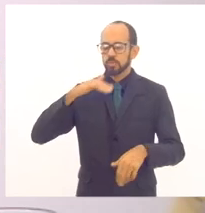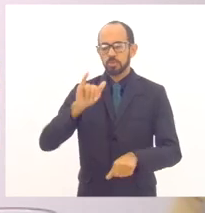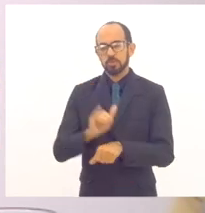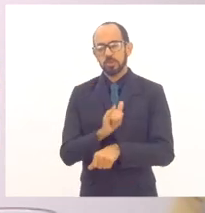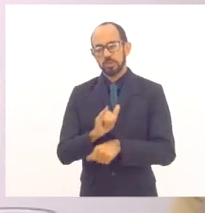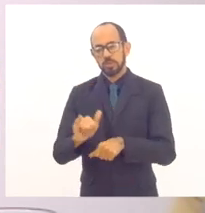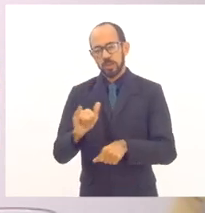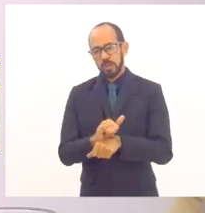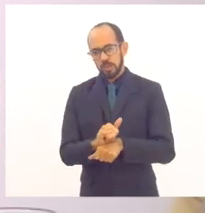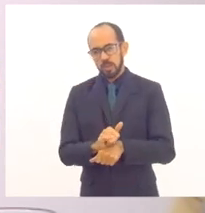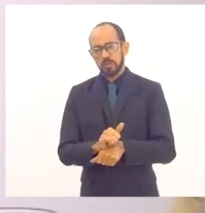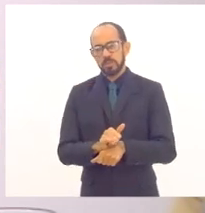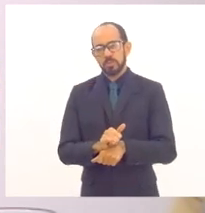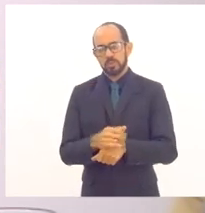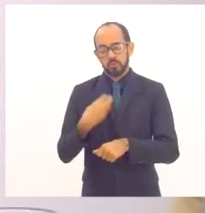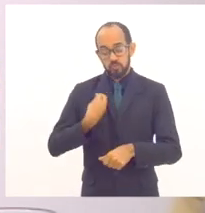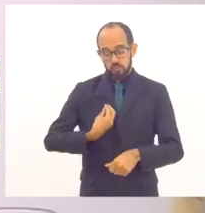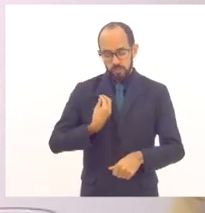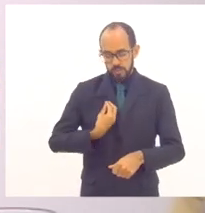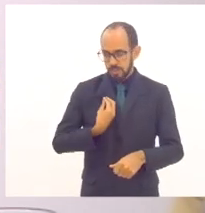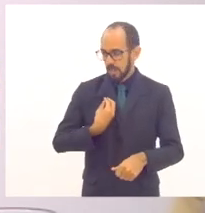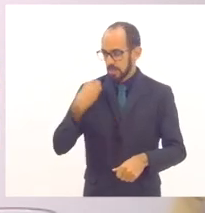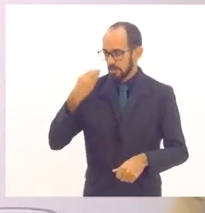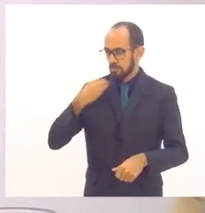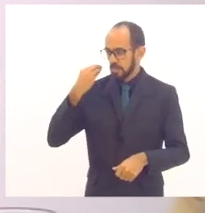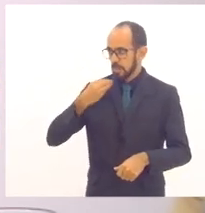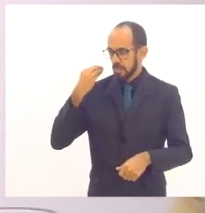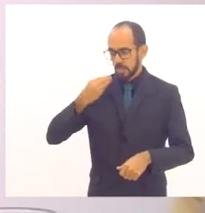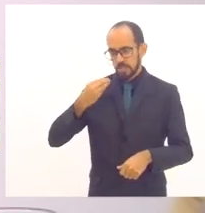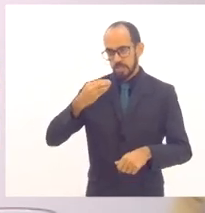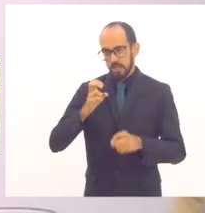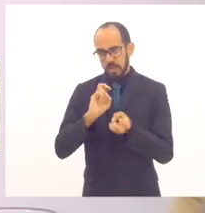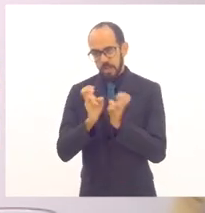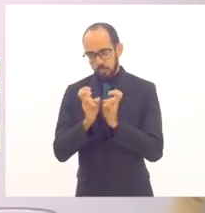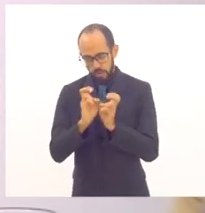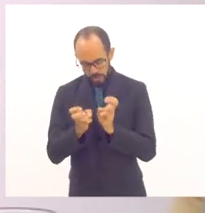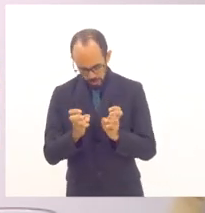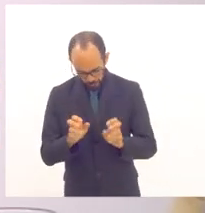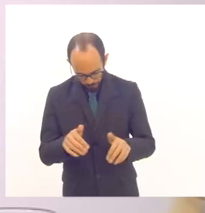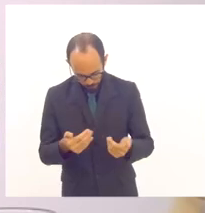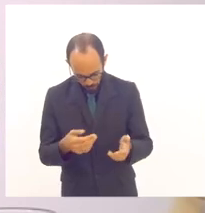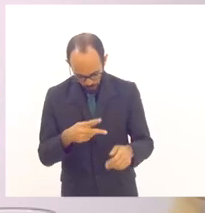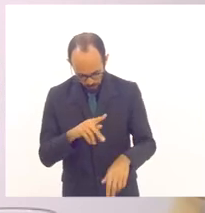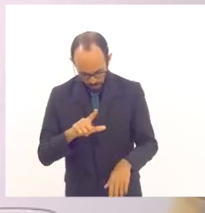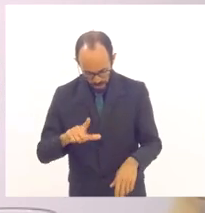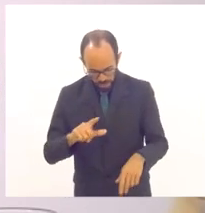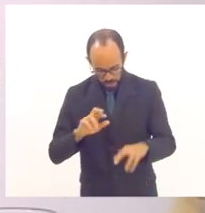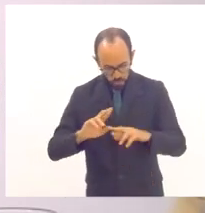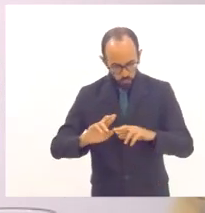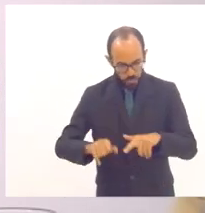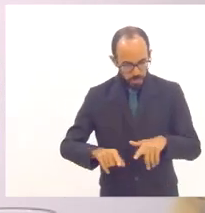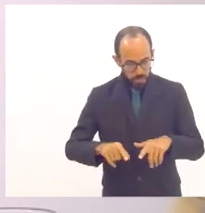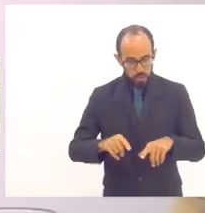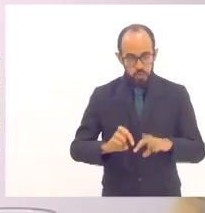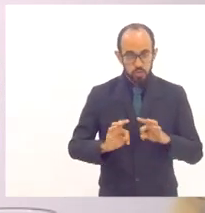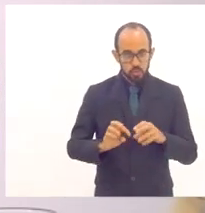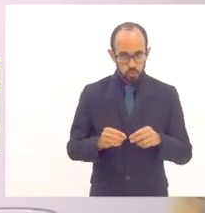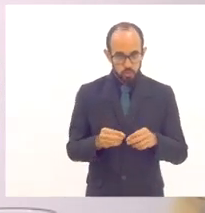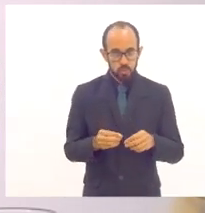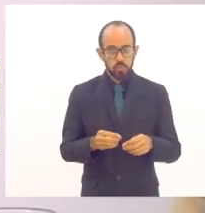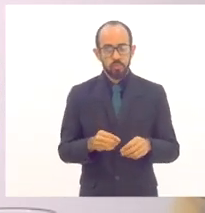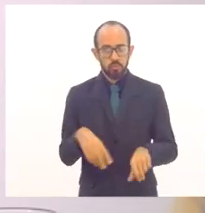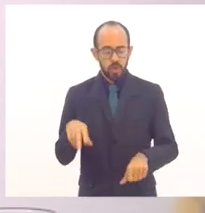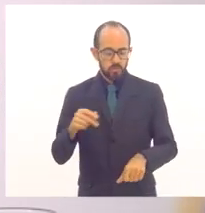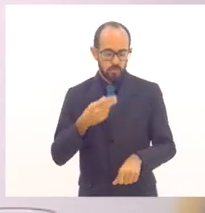e jeitos de vivenciar e viver capoeira. Então, essa PL, ao contrário do que foi